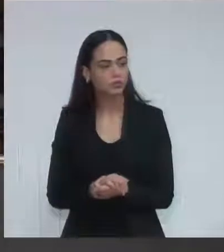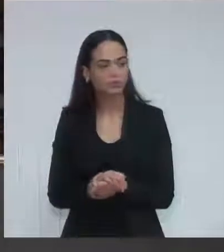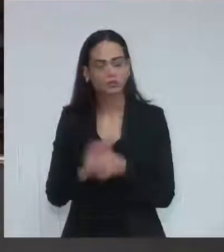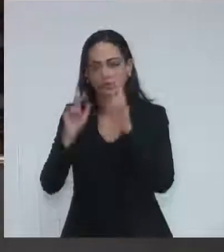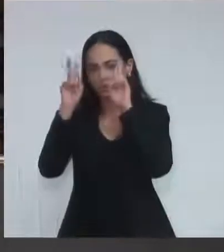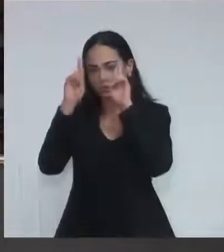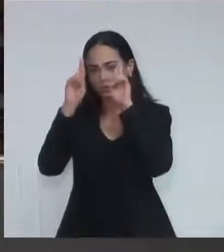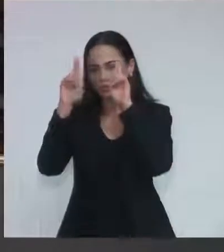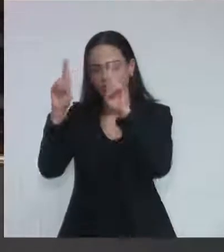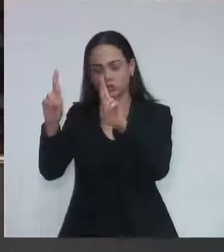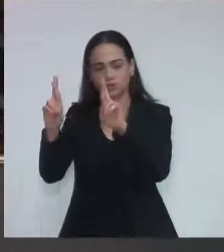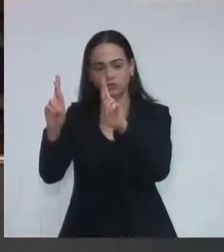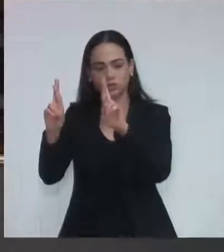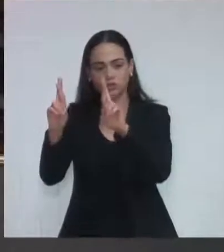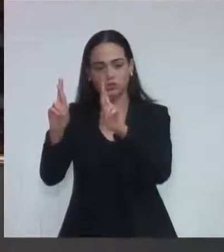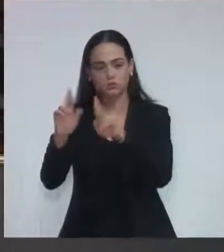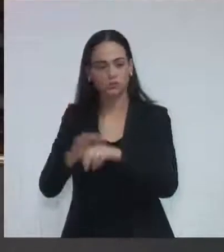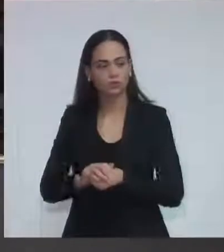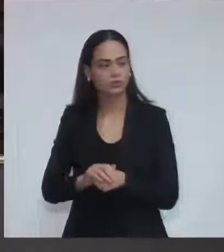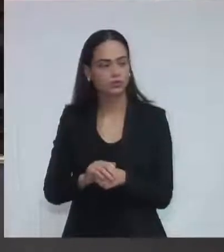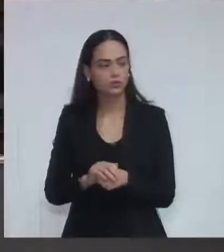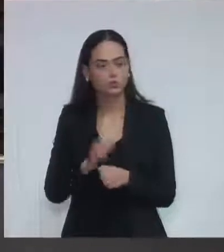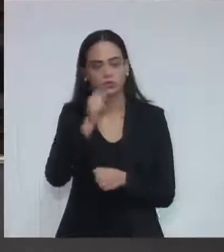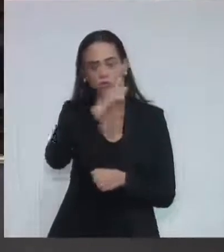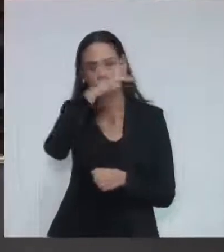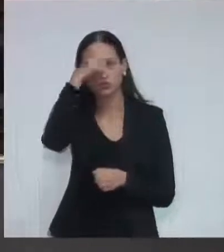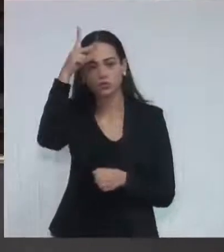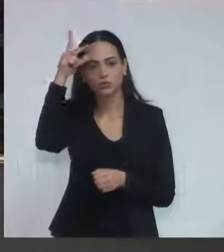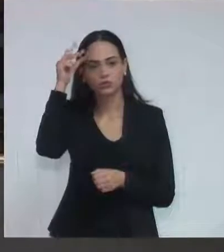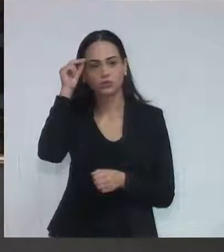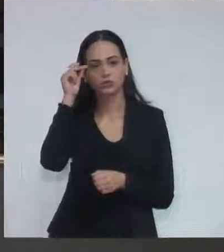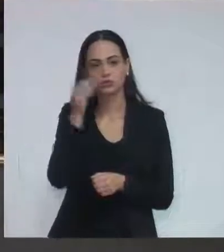consideração. Atenciosamente, prefeito Jaime Cruz.